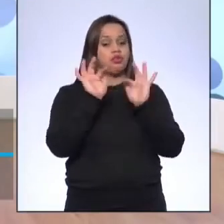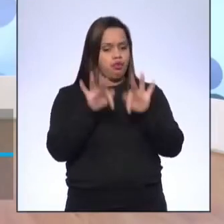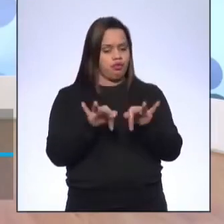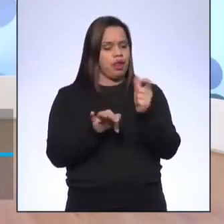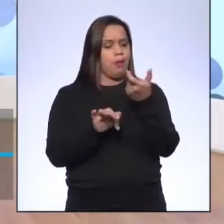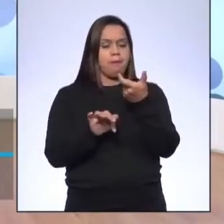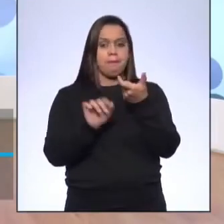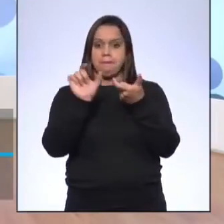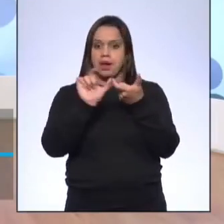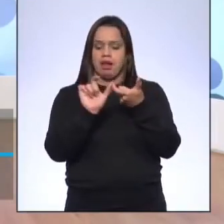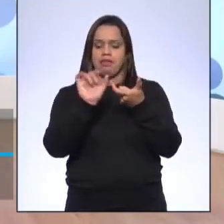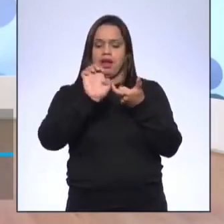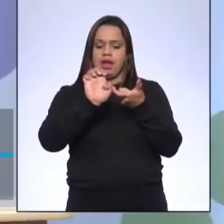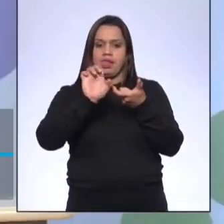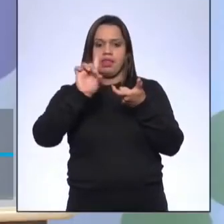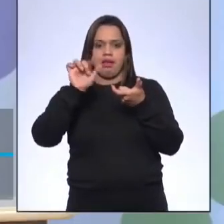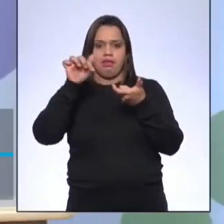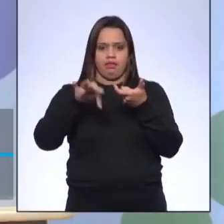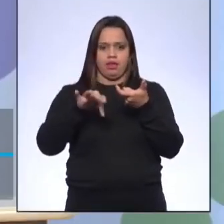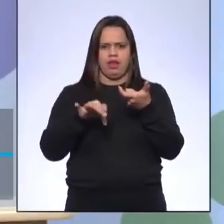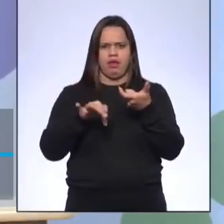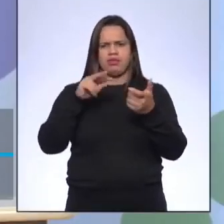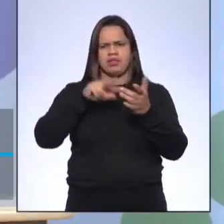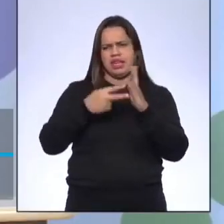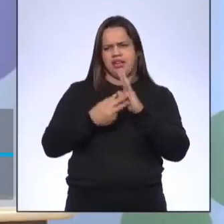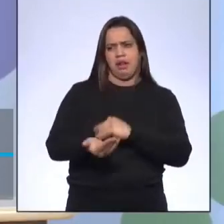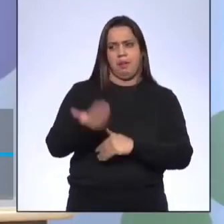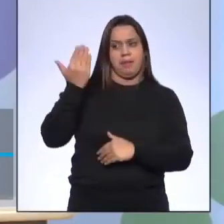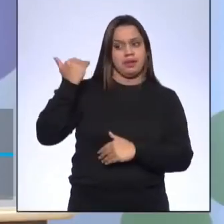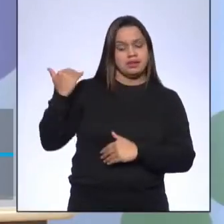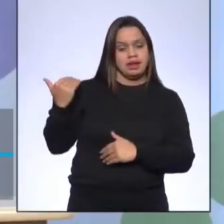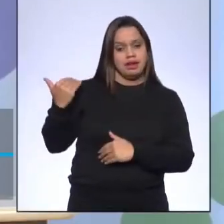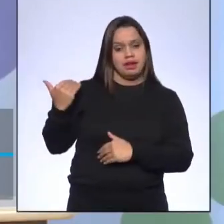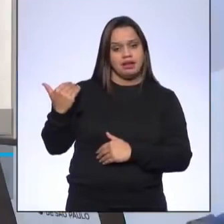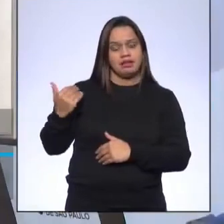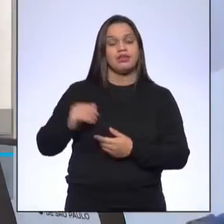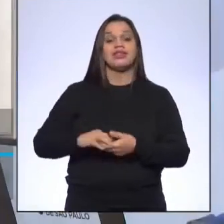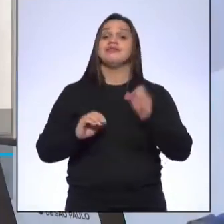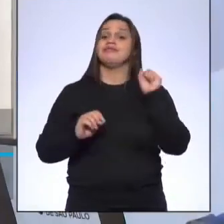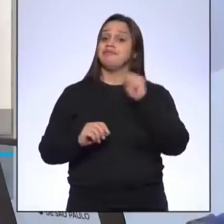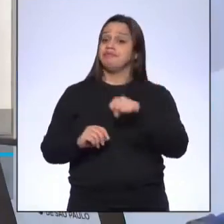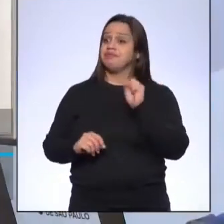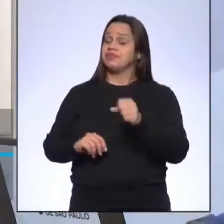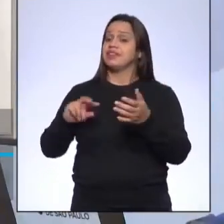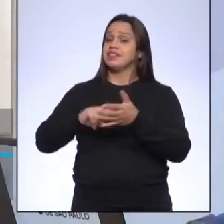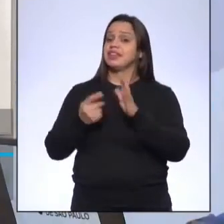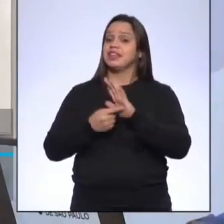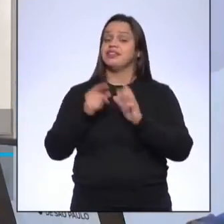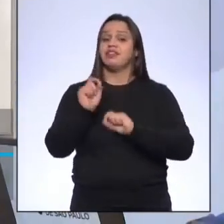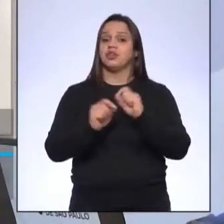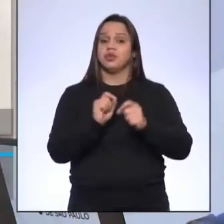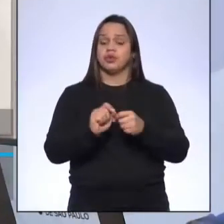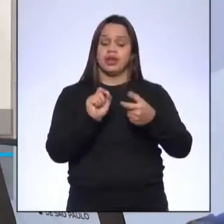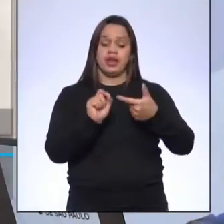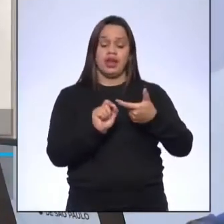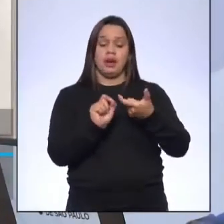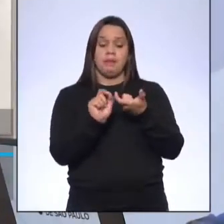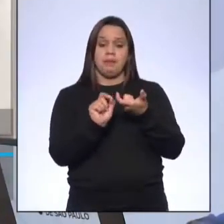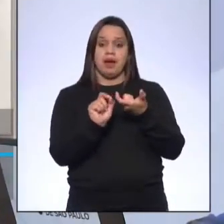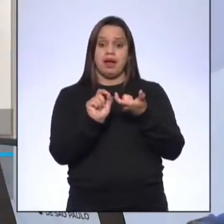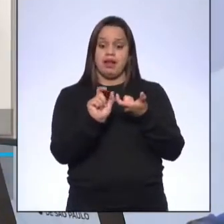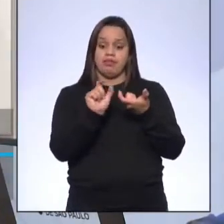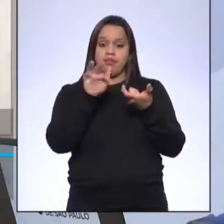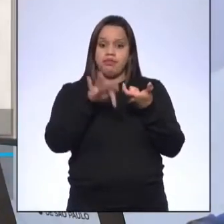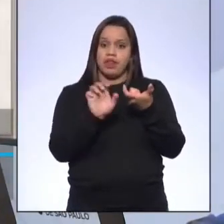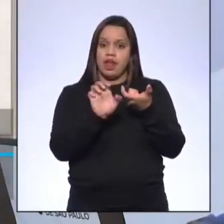é mais importante. Então, elas estão no passado, professora? Isso chama-se sufixo. É aquilo que vai no